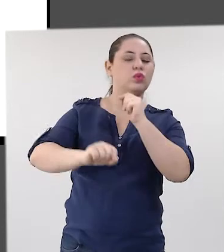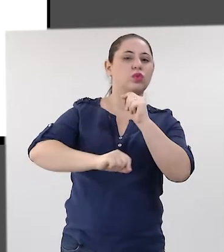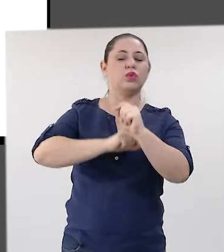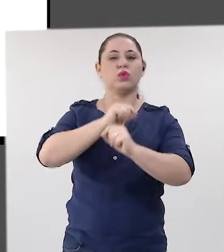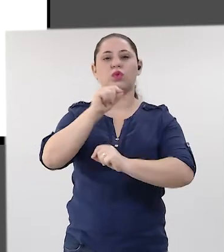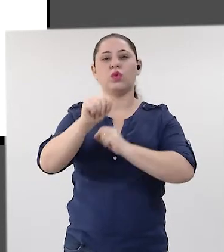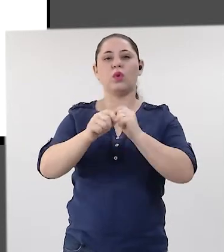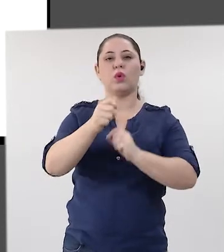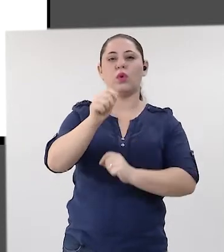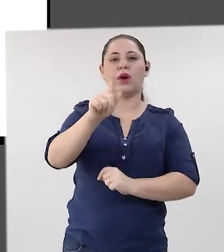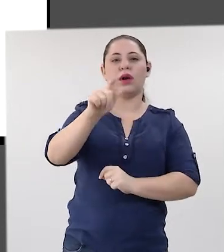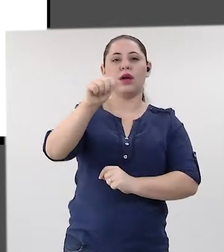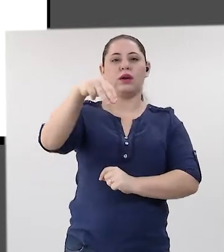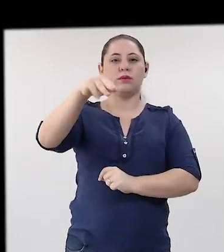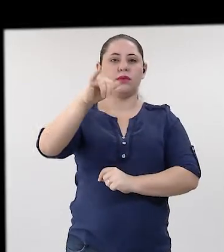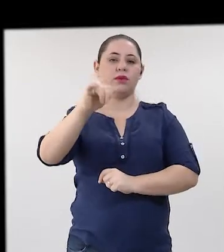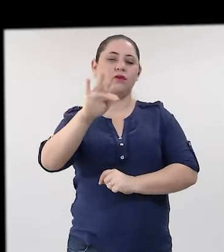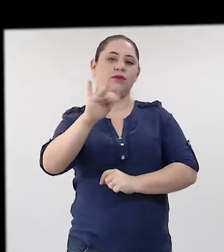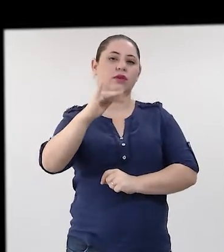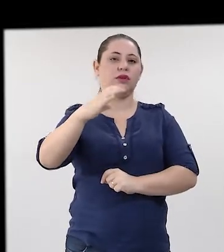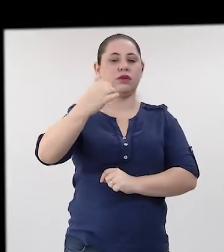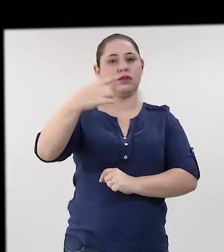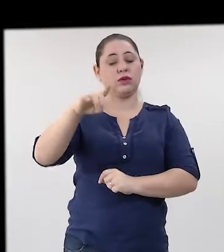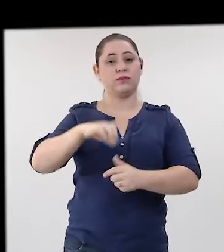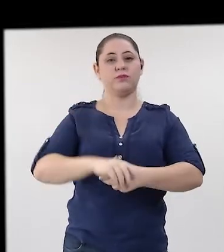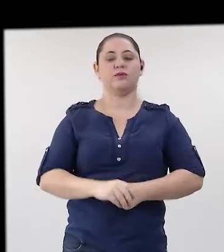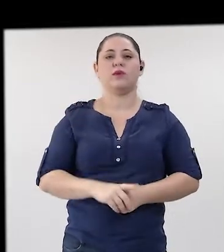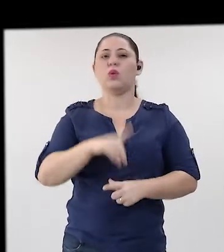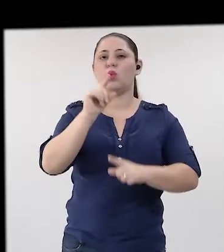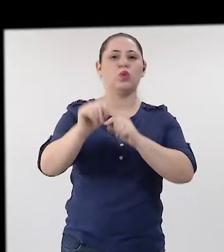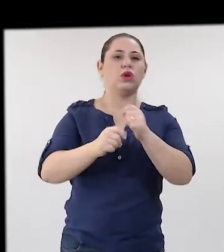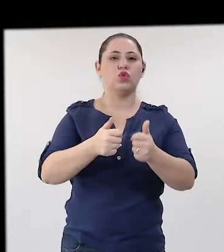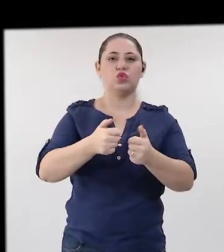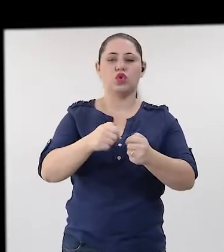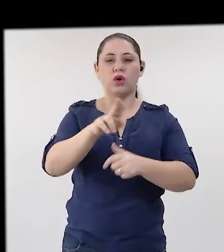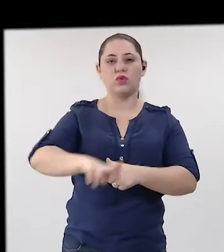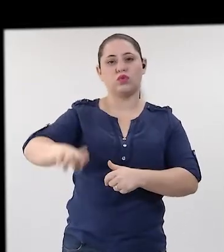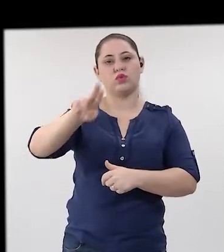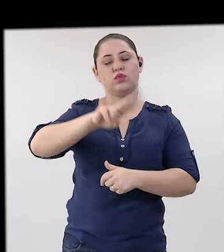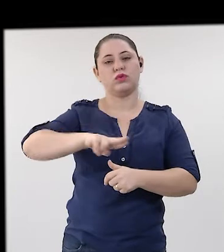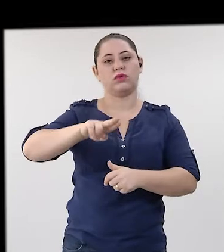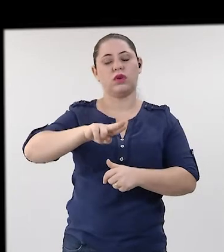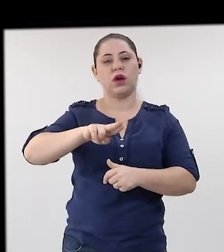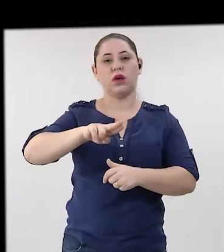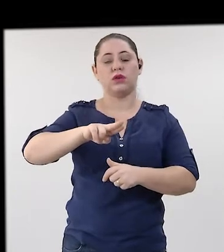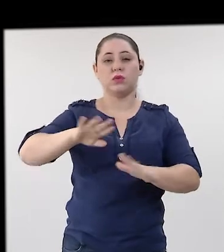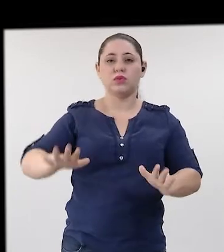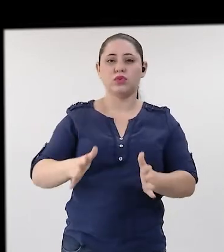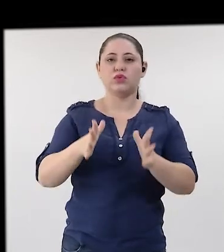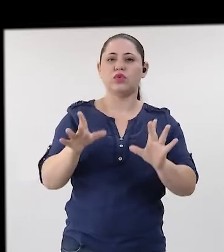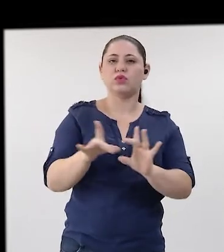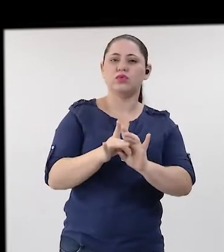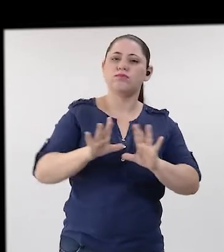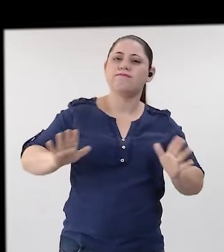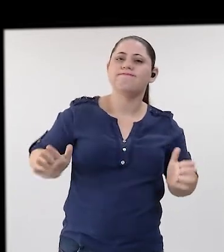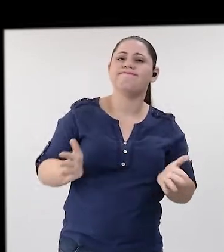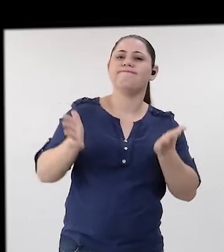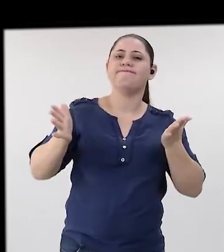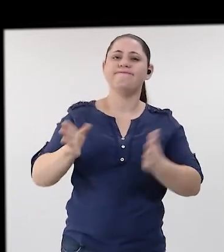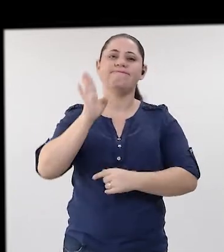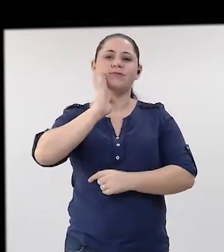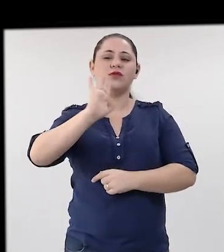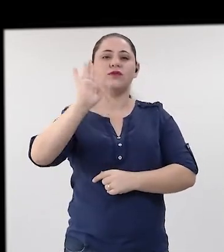mundial chamada ludificação ou gamificação. Nela, os jogos são utilizados para